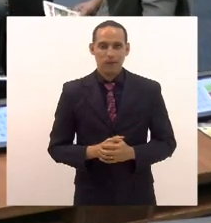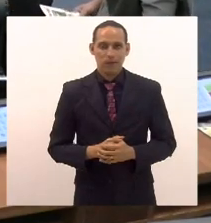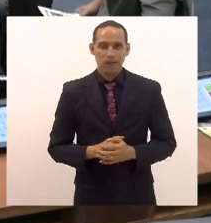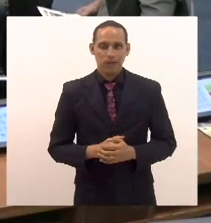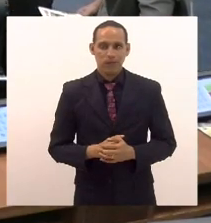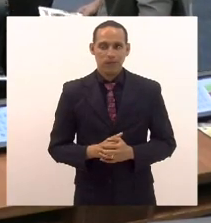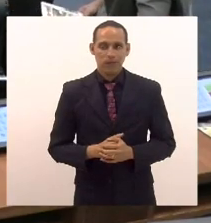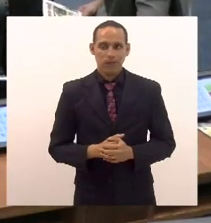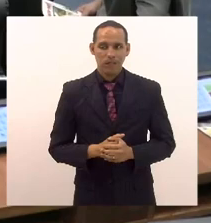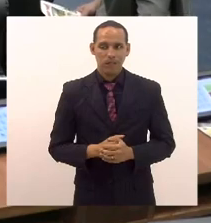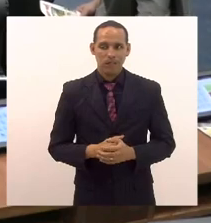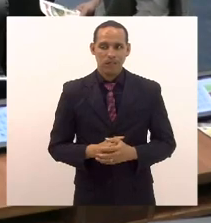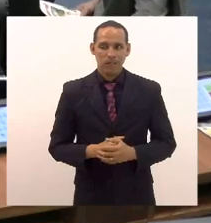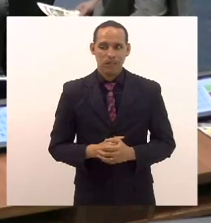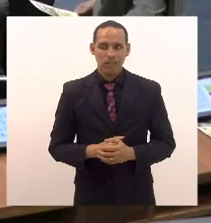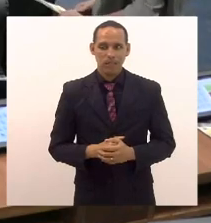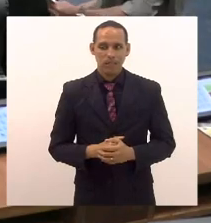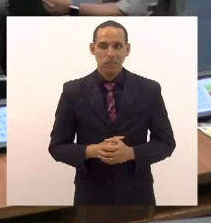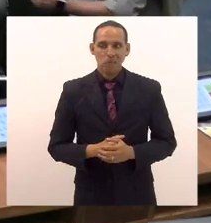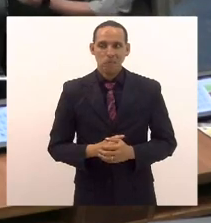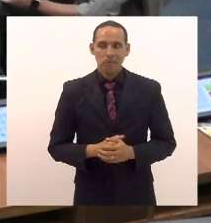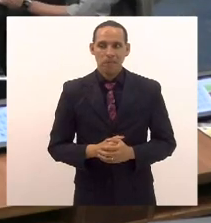E aí